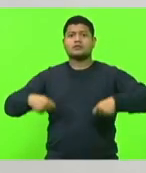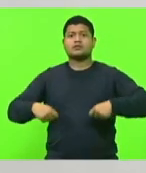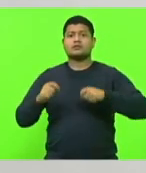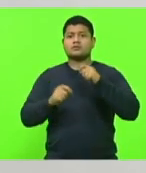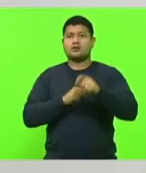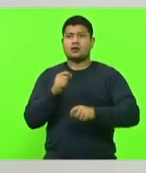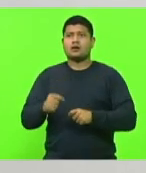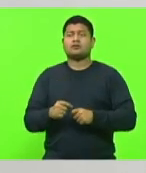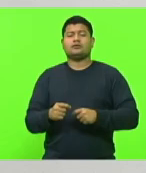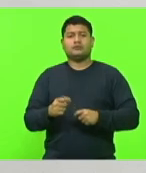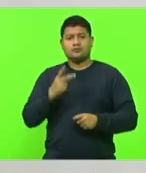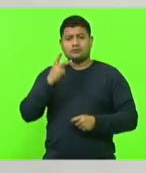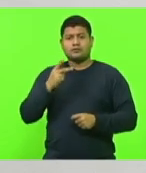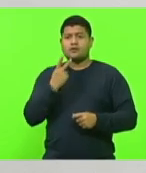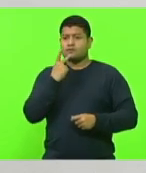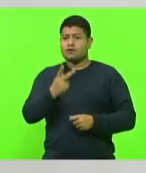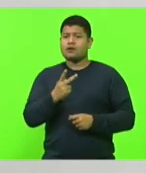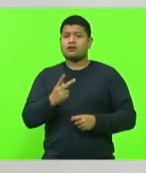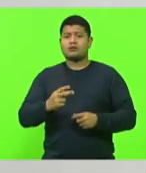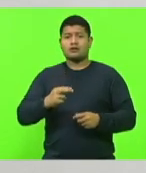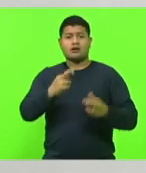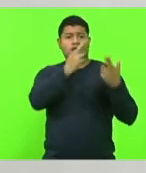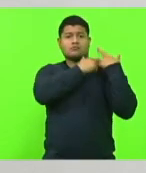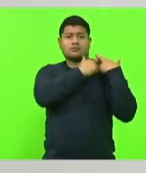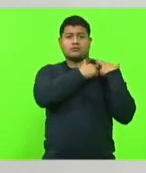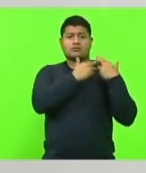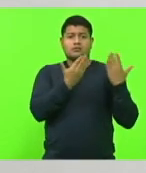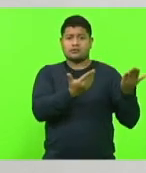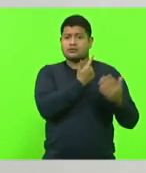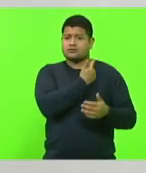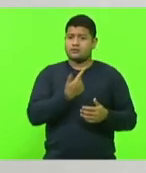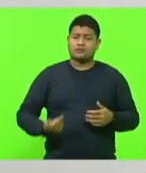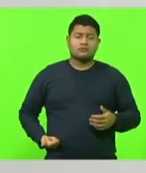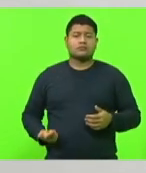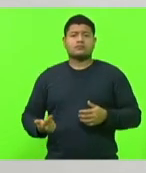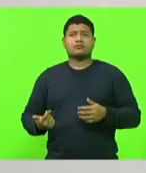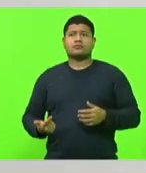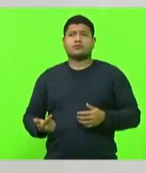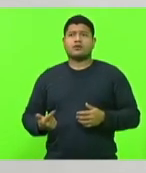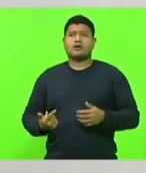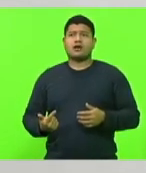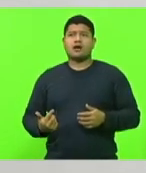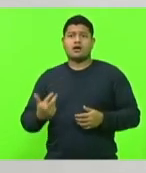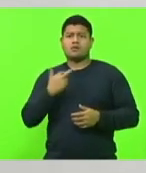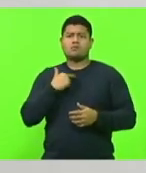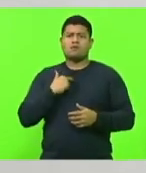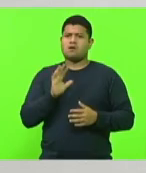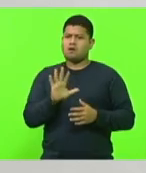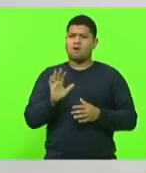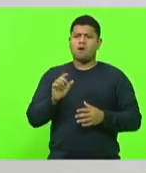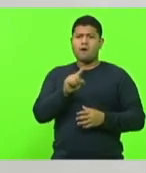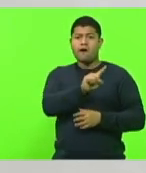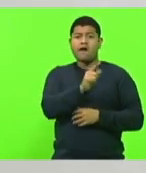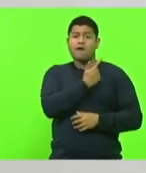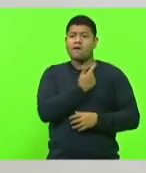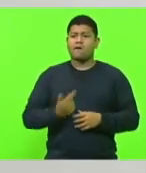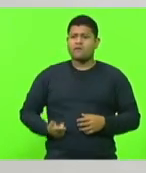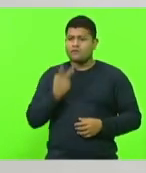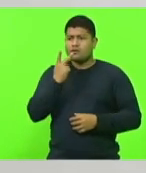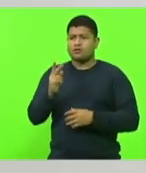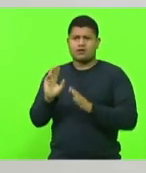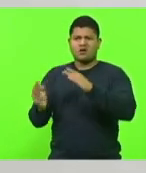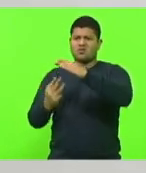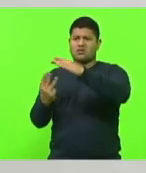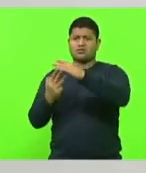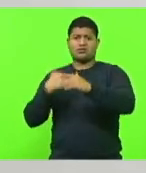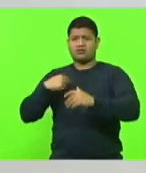corresponsabilizar o Estado por isso, deputado Frigo. Porque não, não pode ser. O Estado diz assim: ó, é terceirizado,